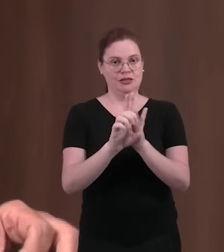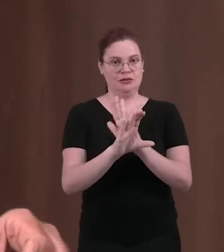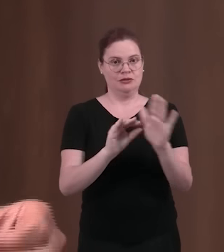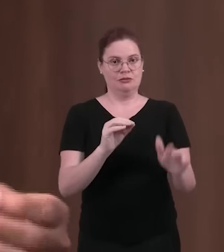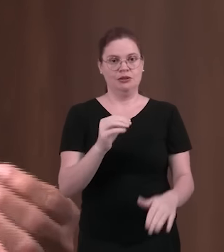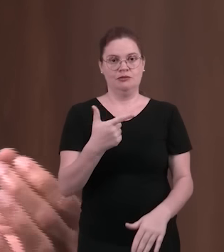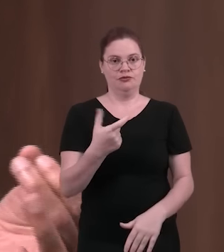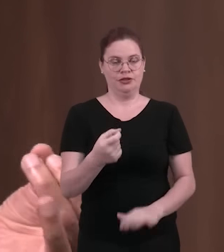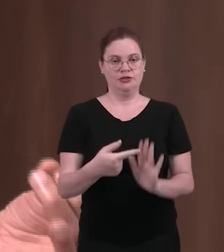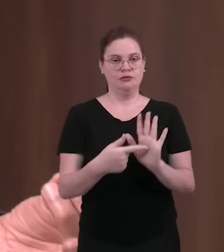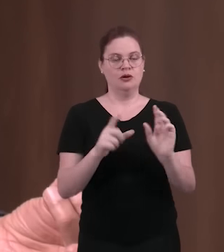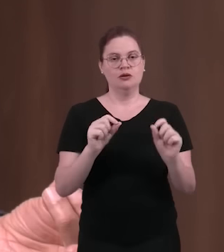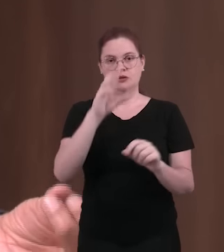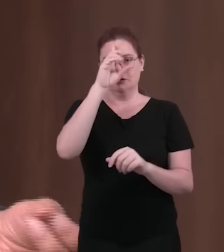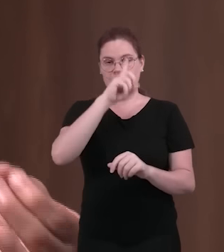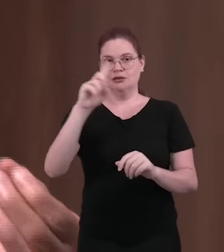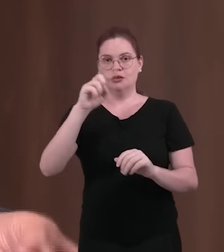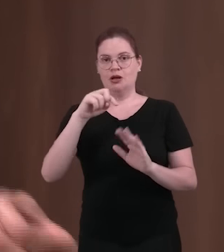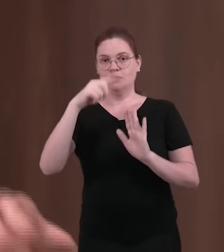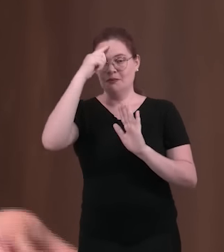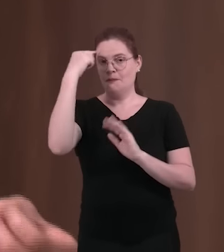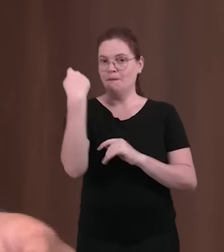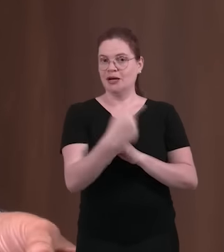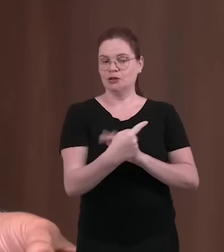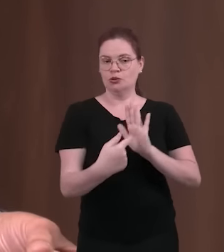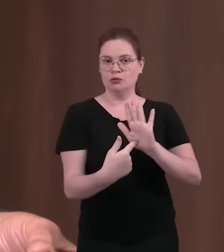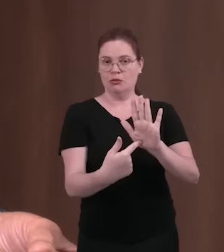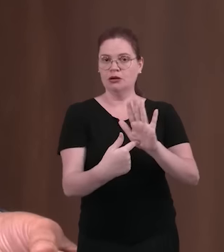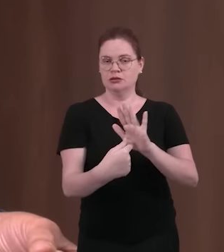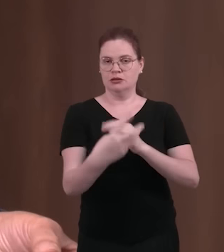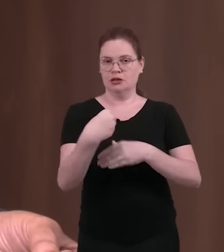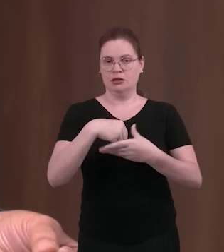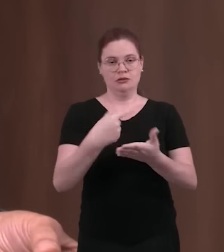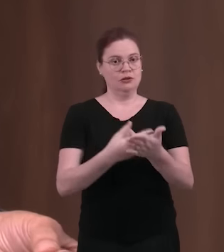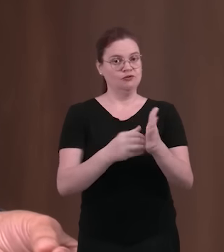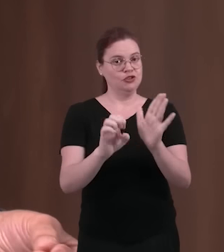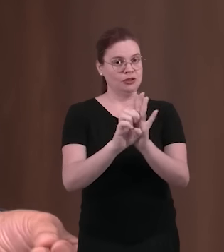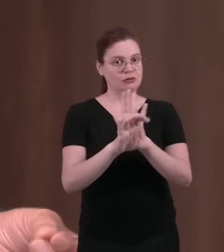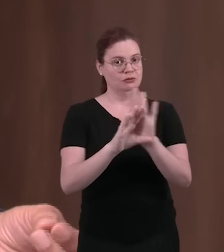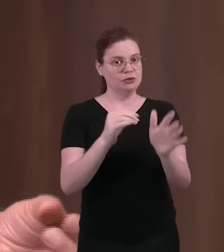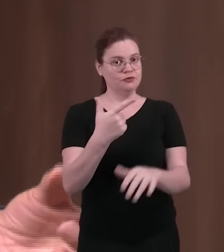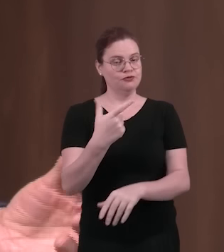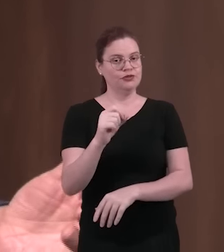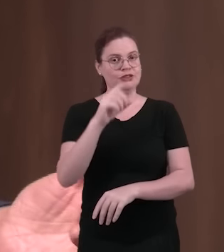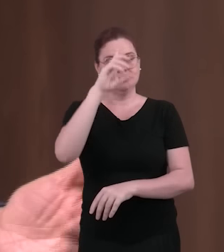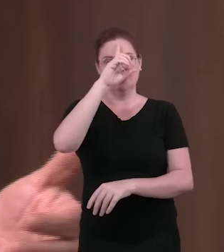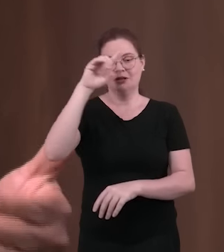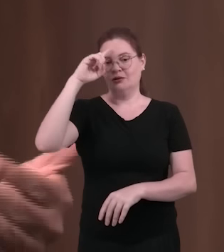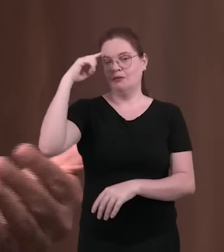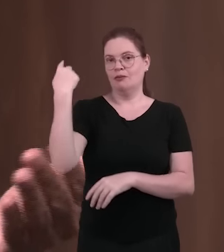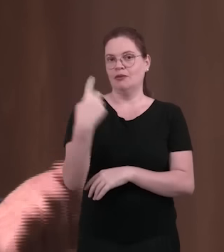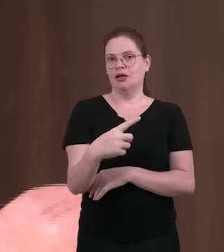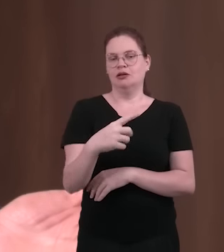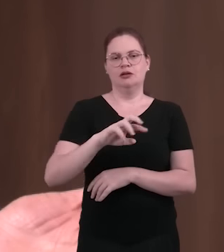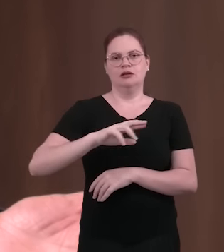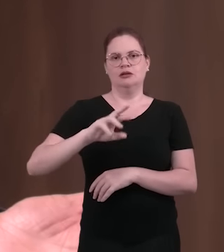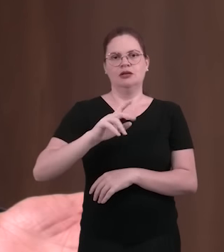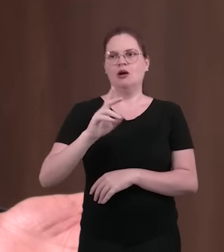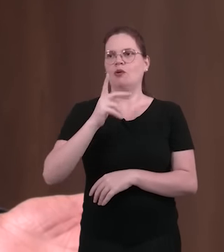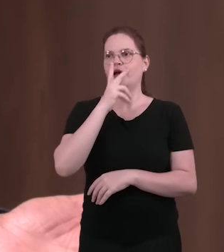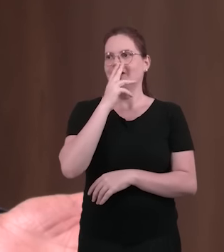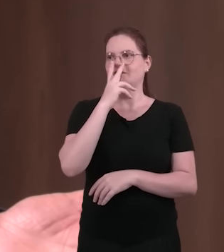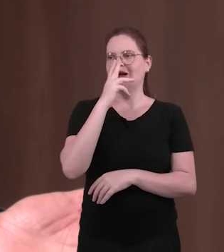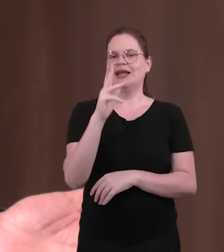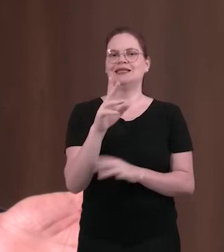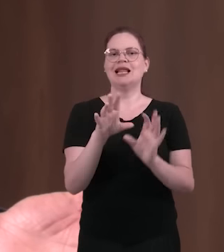a determinação do Senhor é uma determinação, não é simplesmente deixando uma opção em